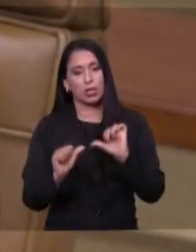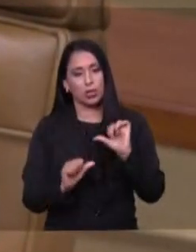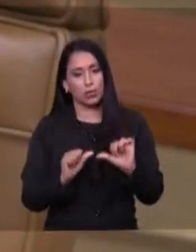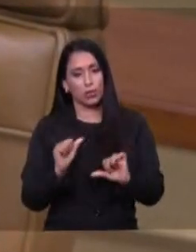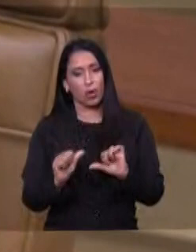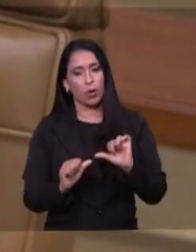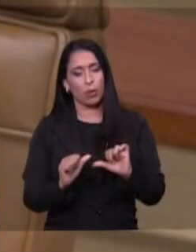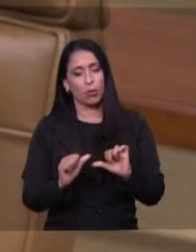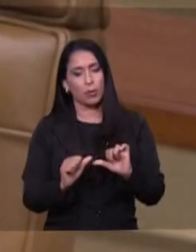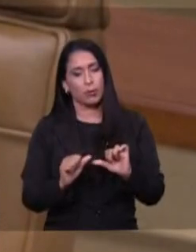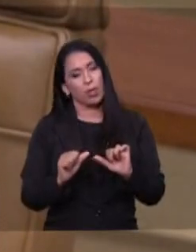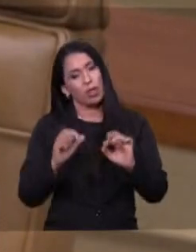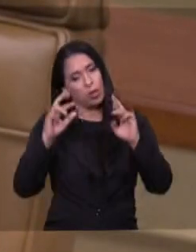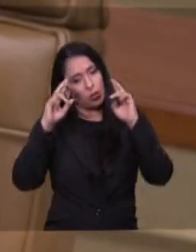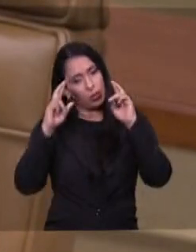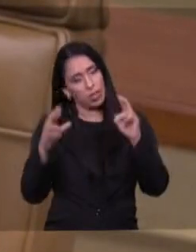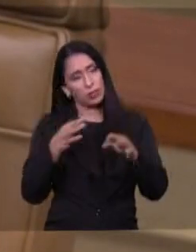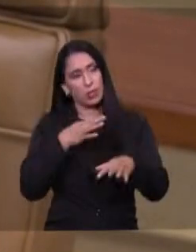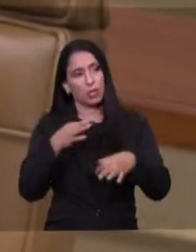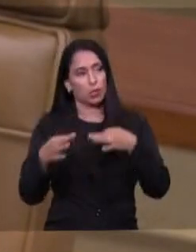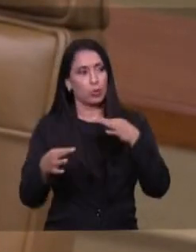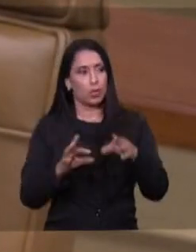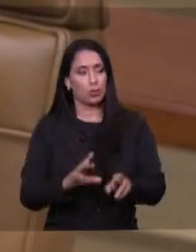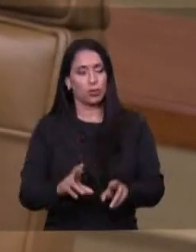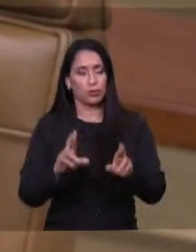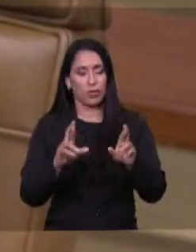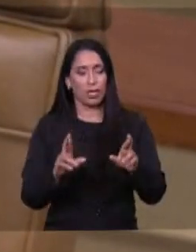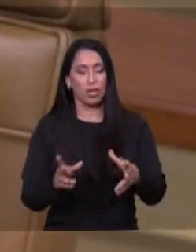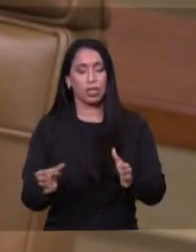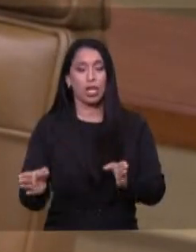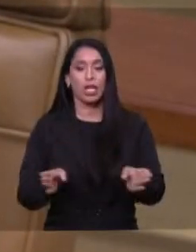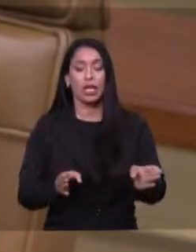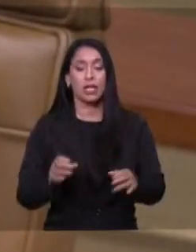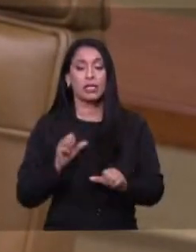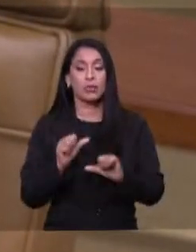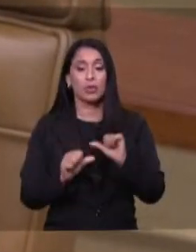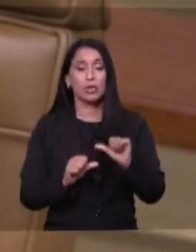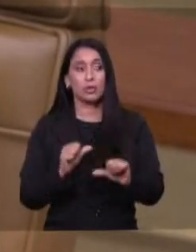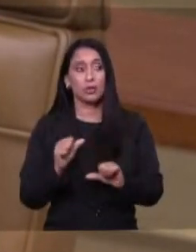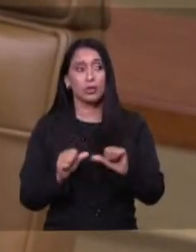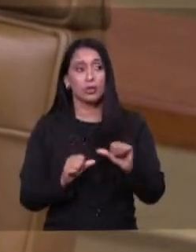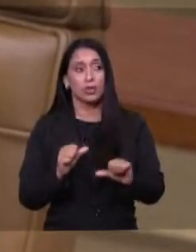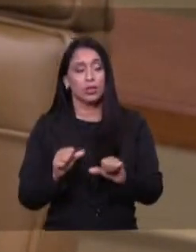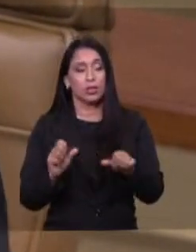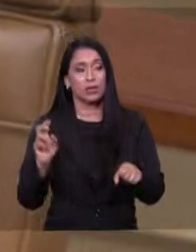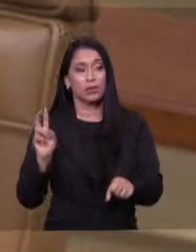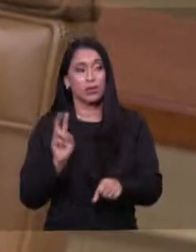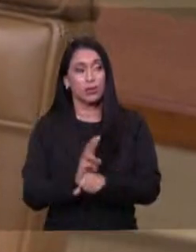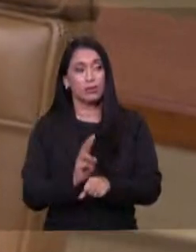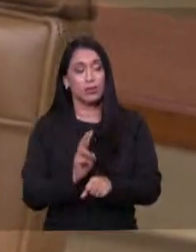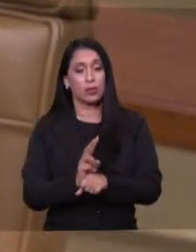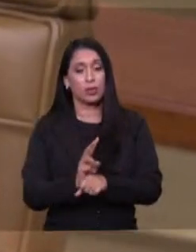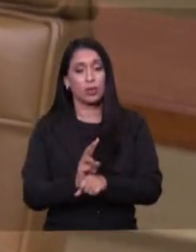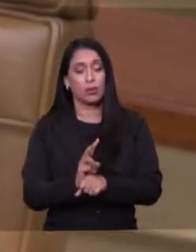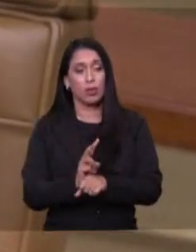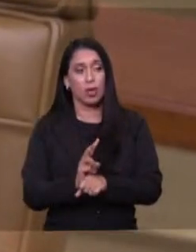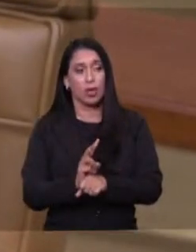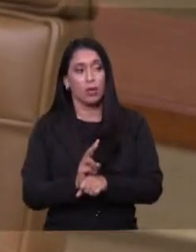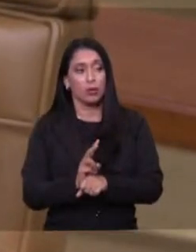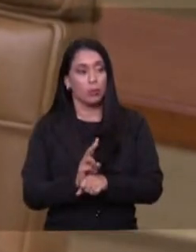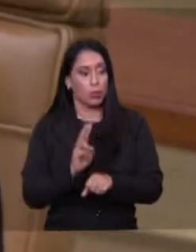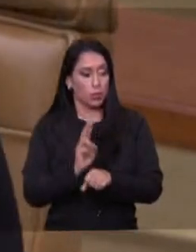com todo respeito aos posicionamentos contrários, esse prazo transforma a proteção numa